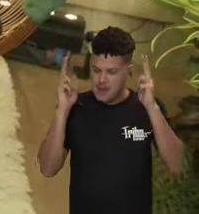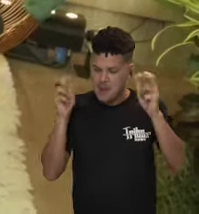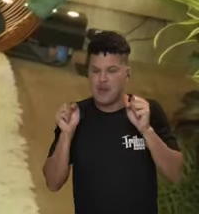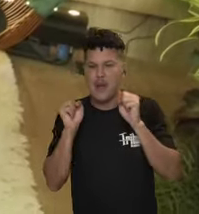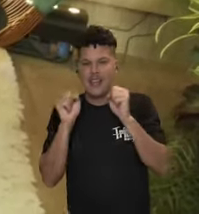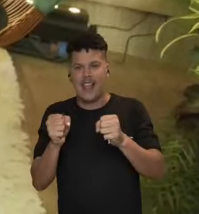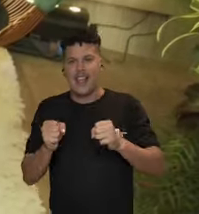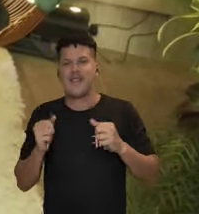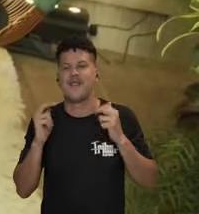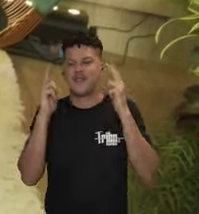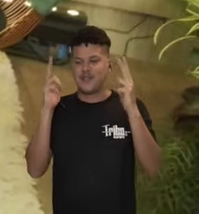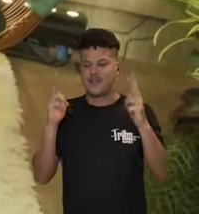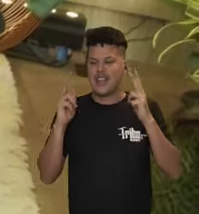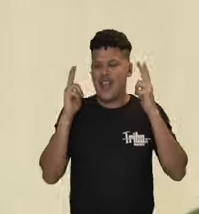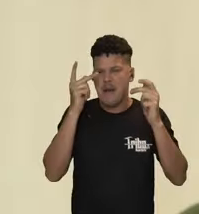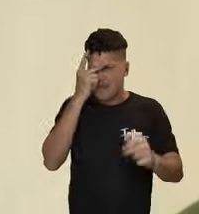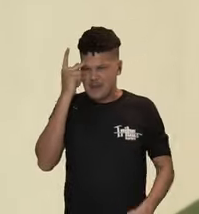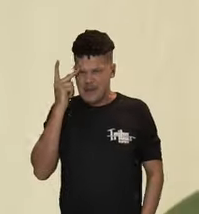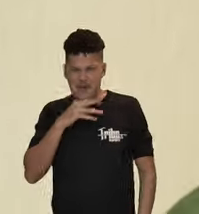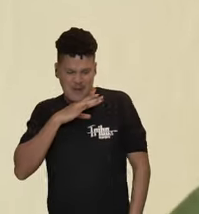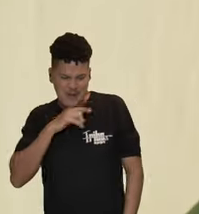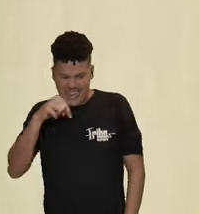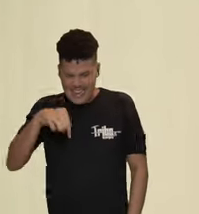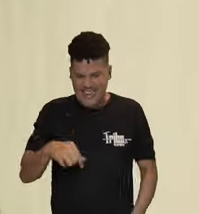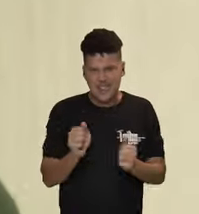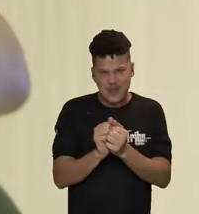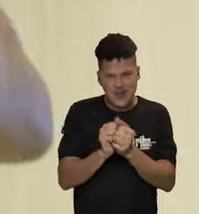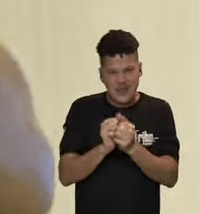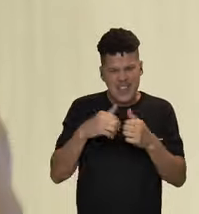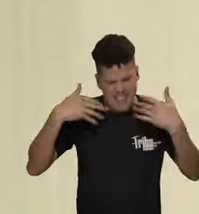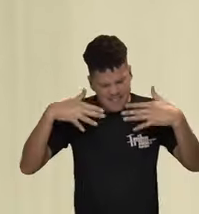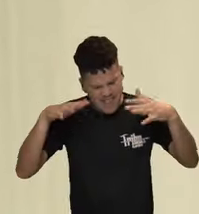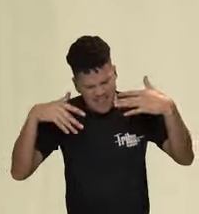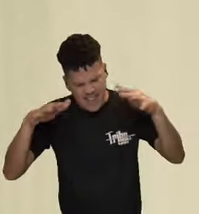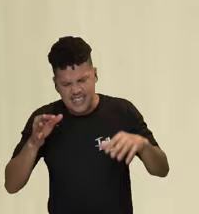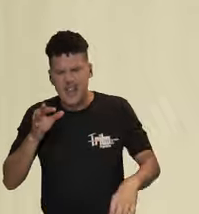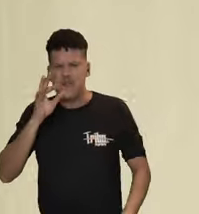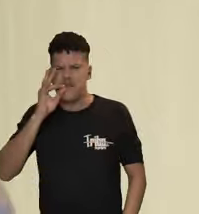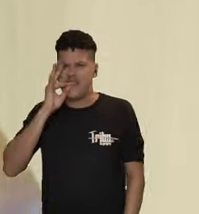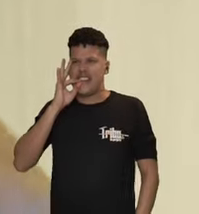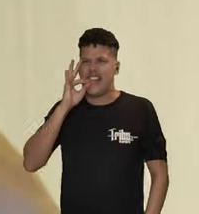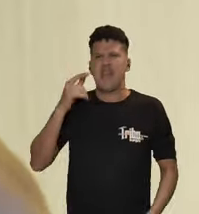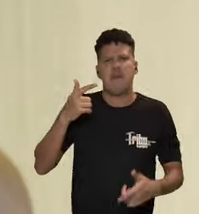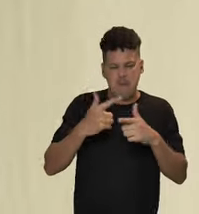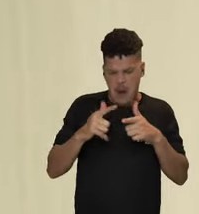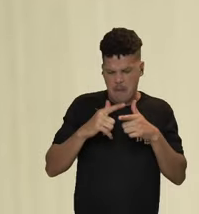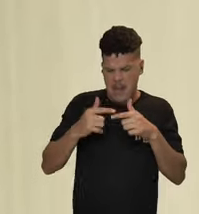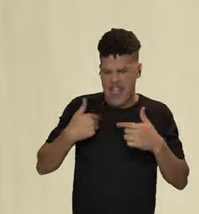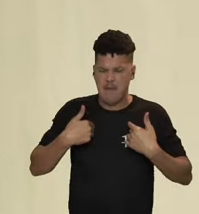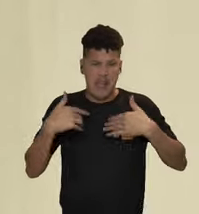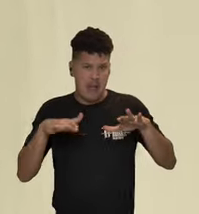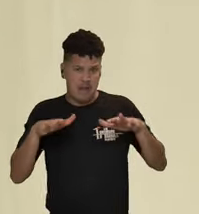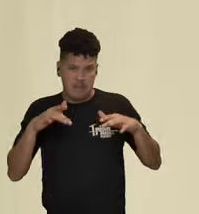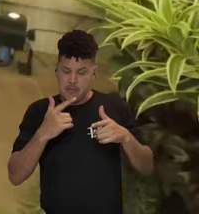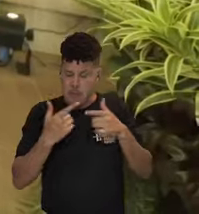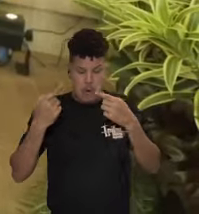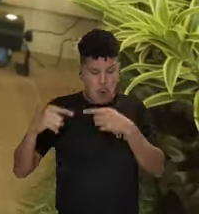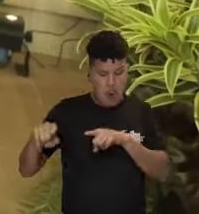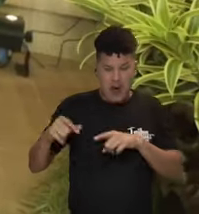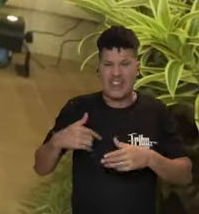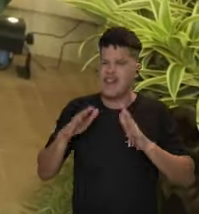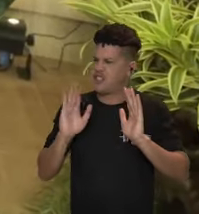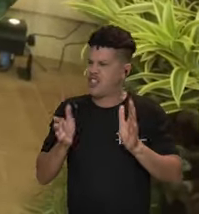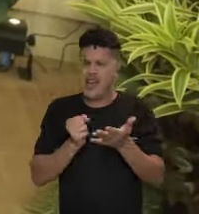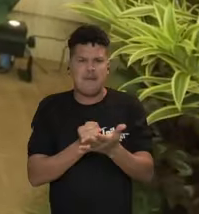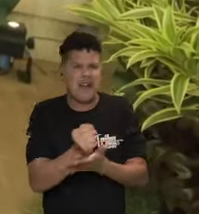aqui. Espinga ruim não cola, fica aí com seu fininho. Se queimar daqui pra ali. Nada contra esses bagulho aí. Mas já se foi meu